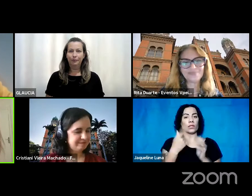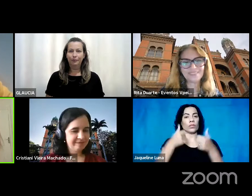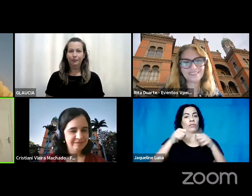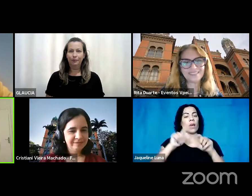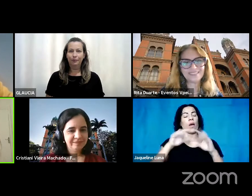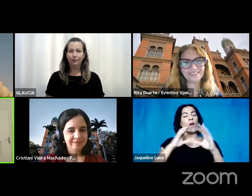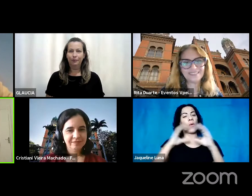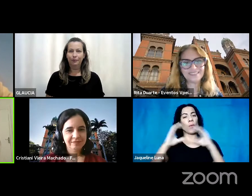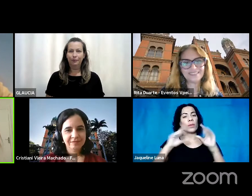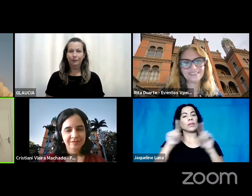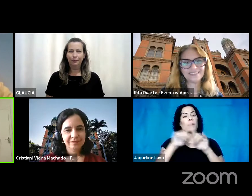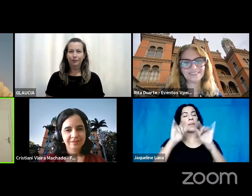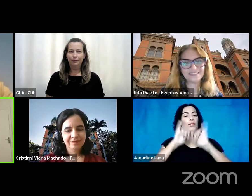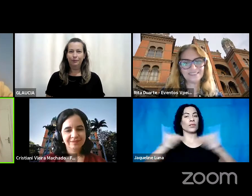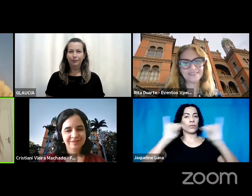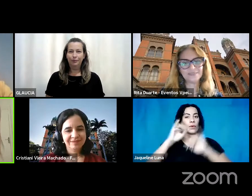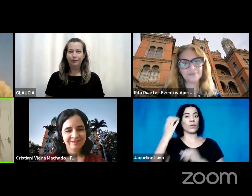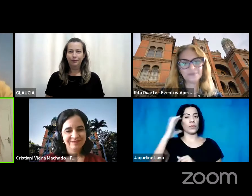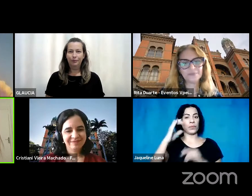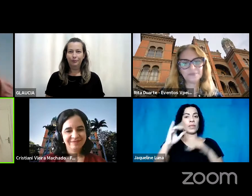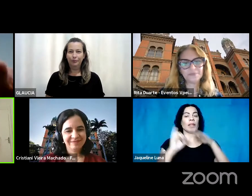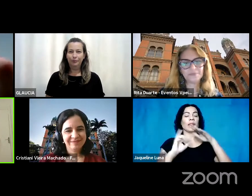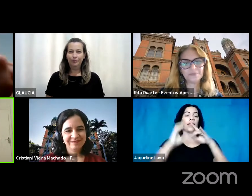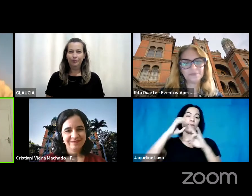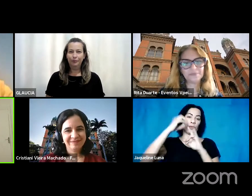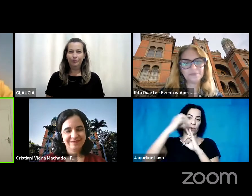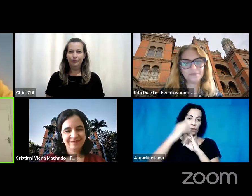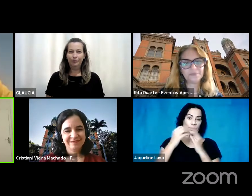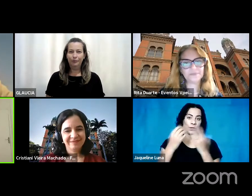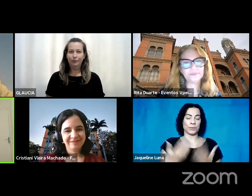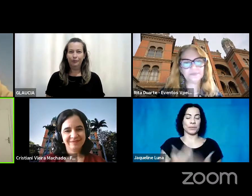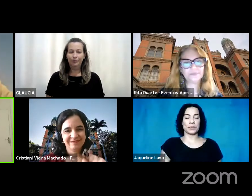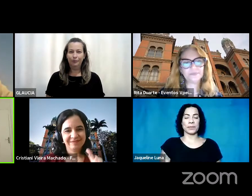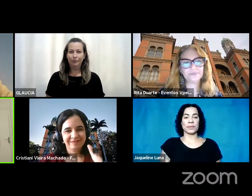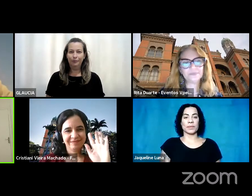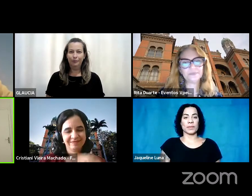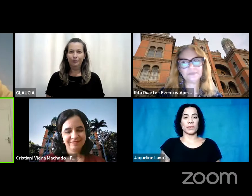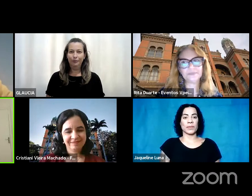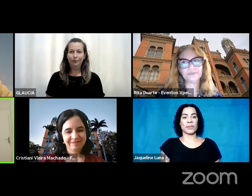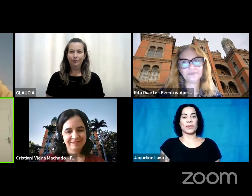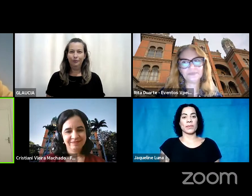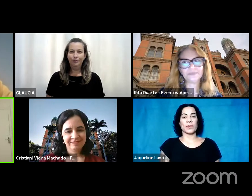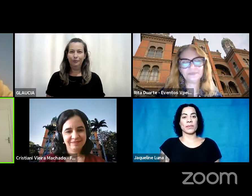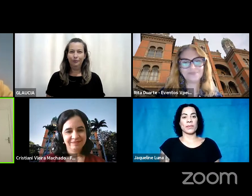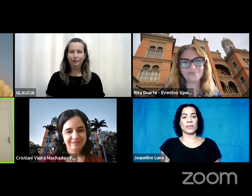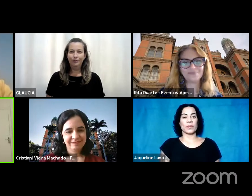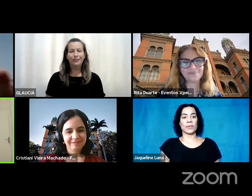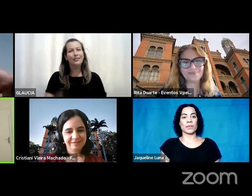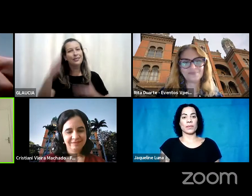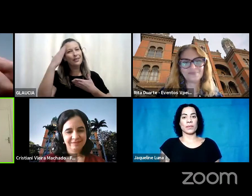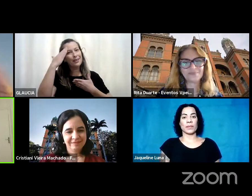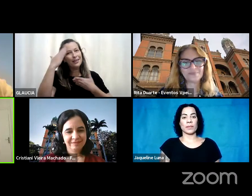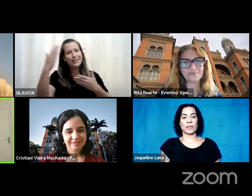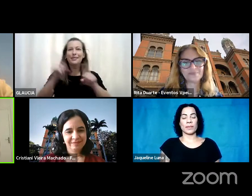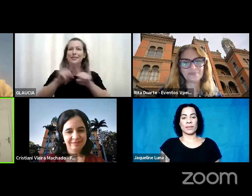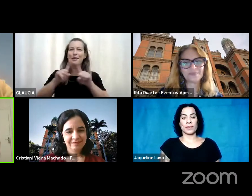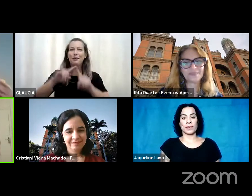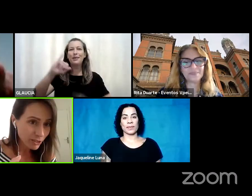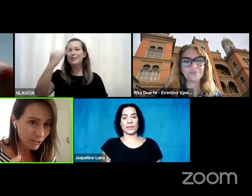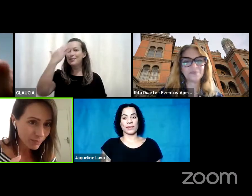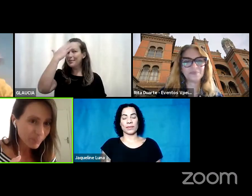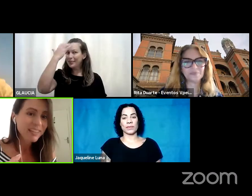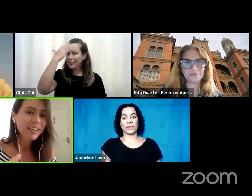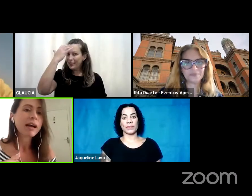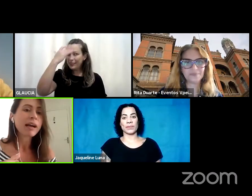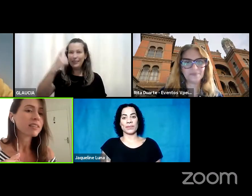comunicação e da divulgação científica na Fiocruz. Isso nos torna singulares. Queria agradecer a Jaqueline e Glaucia, de